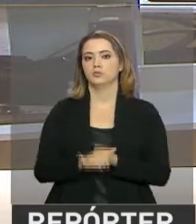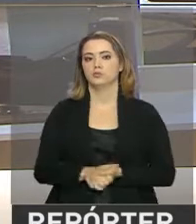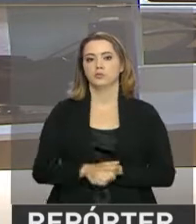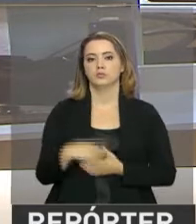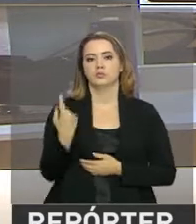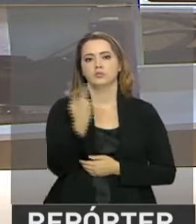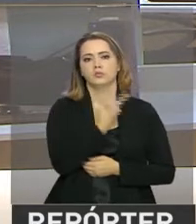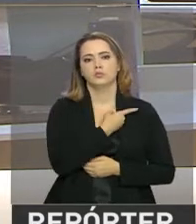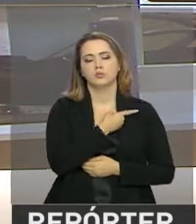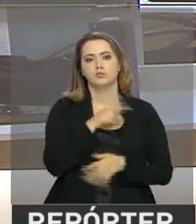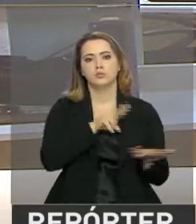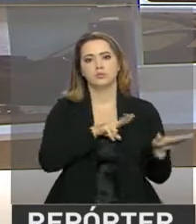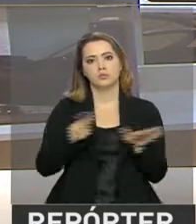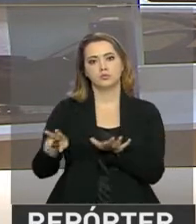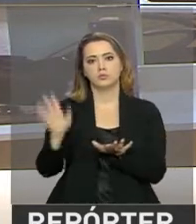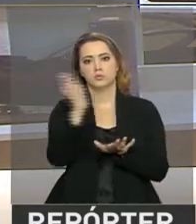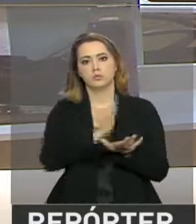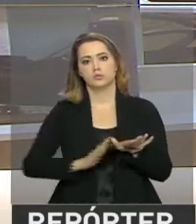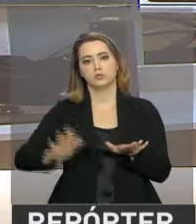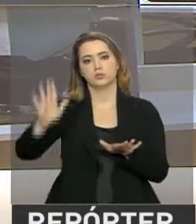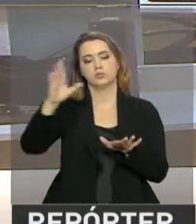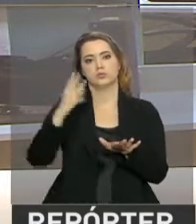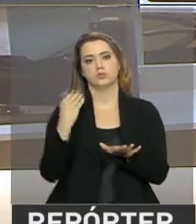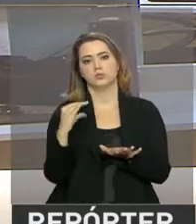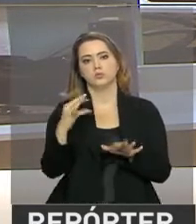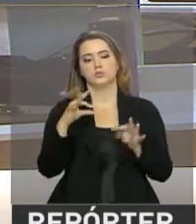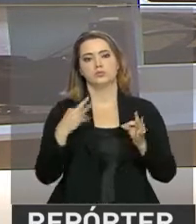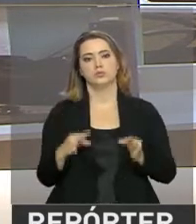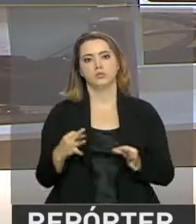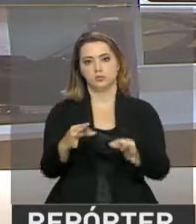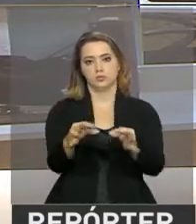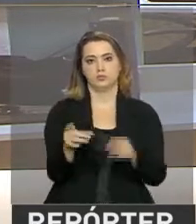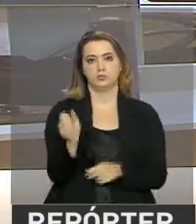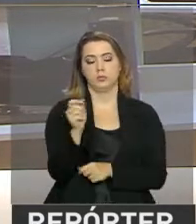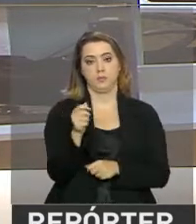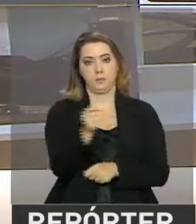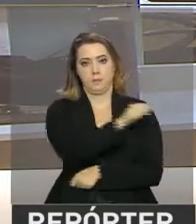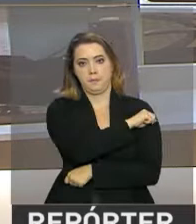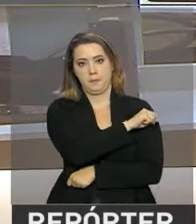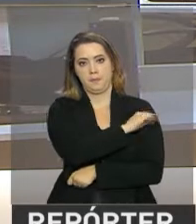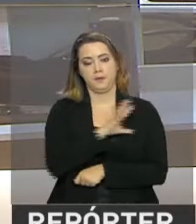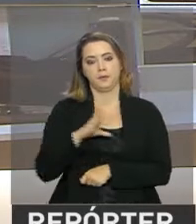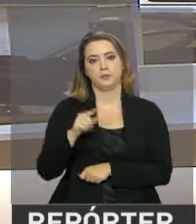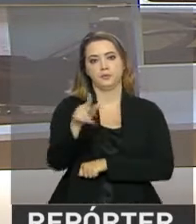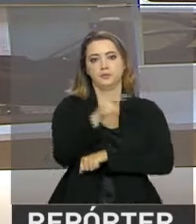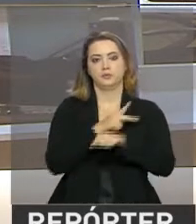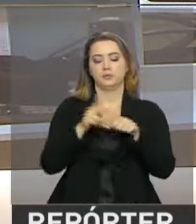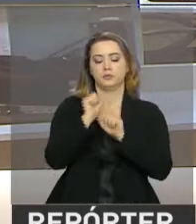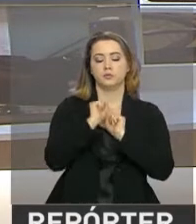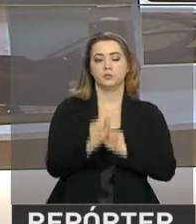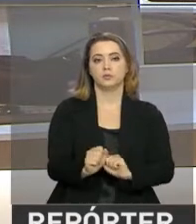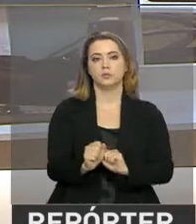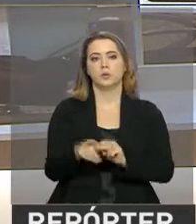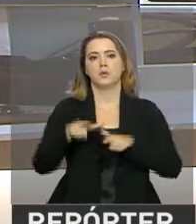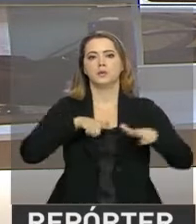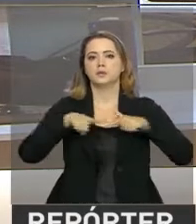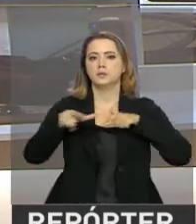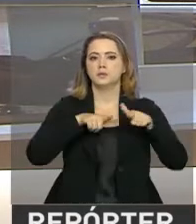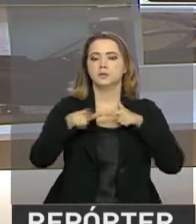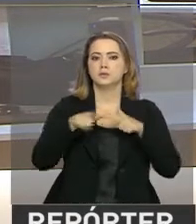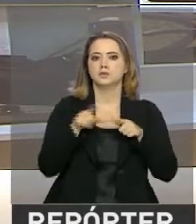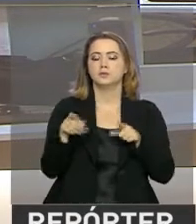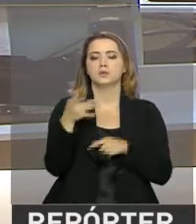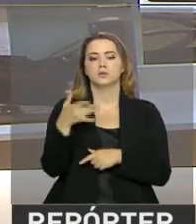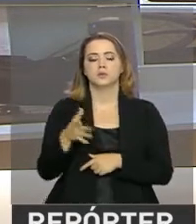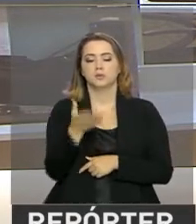Semana Nacional de Ciência e Tecnologia. Estudantes de todo o país podem participar das atividades educativas sobre alimentação saudável.